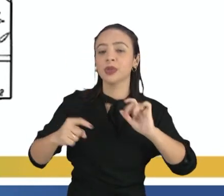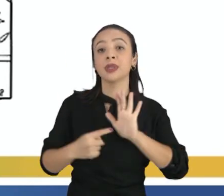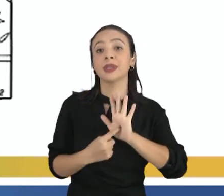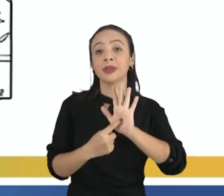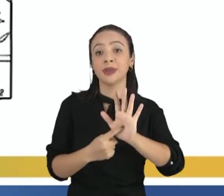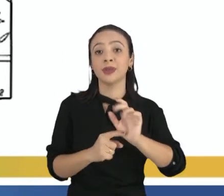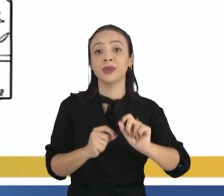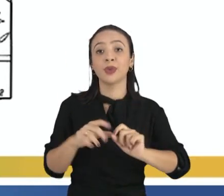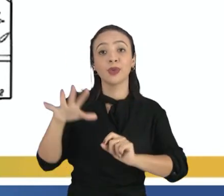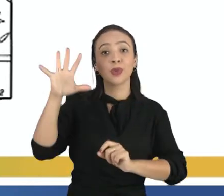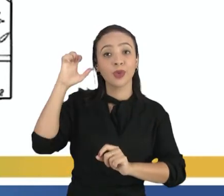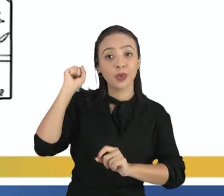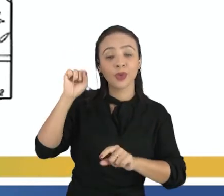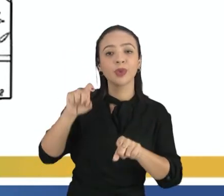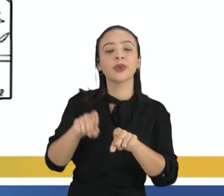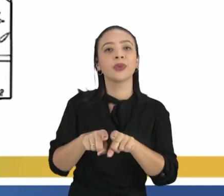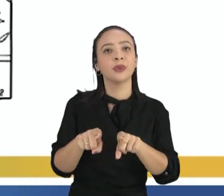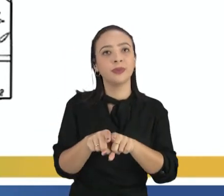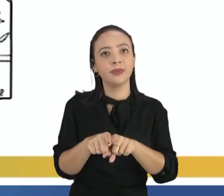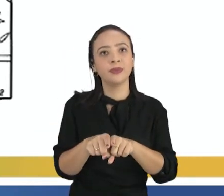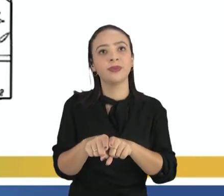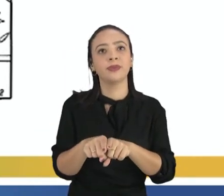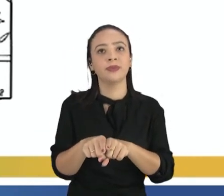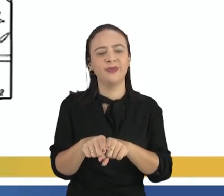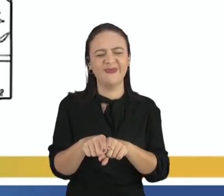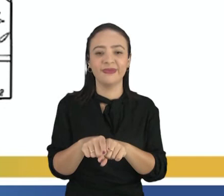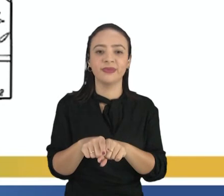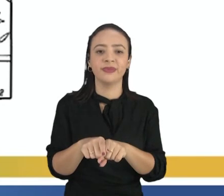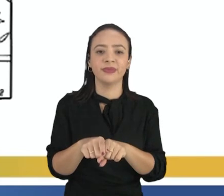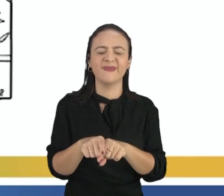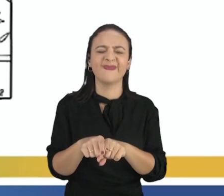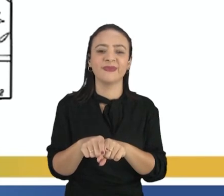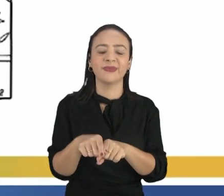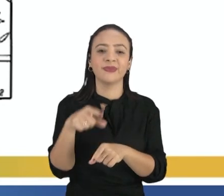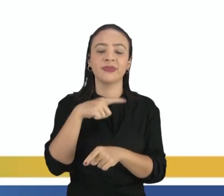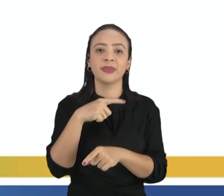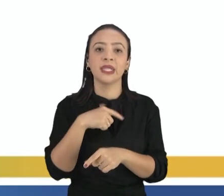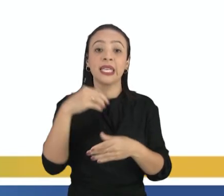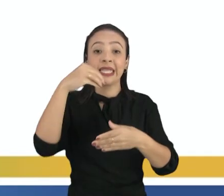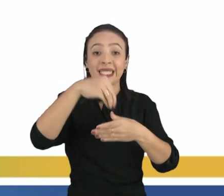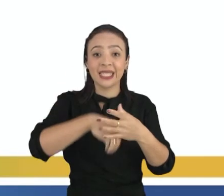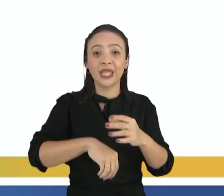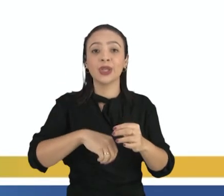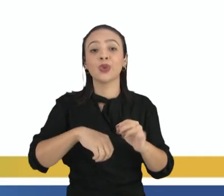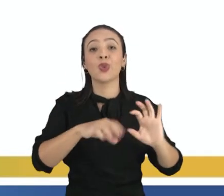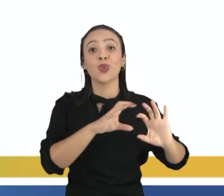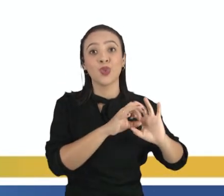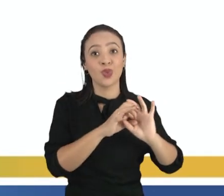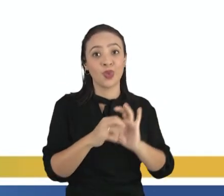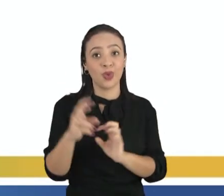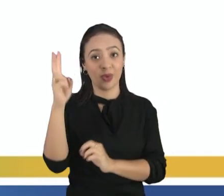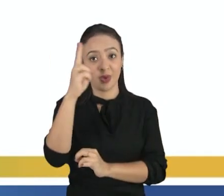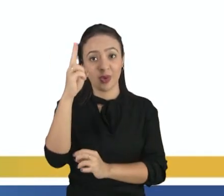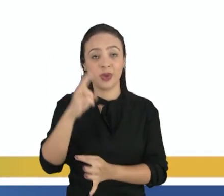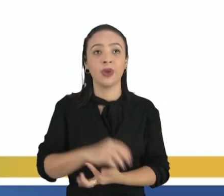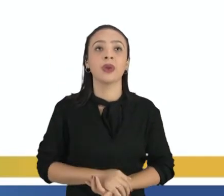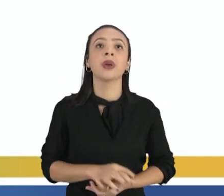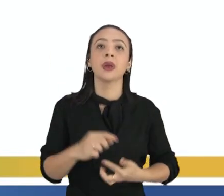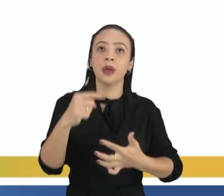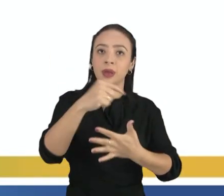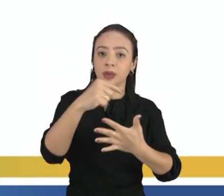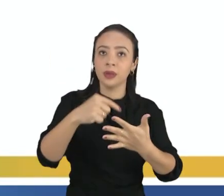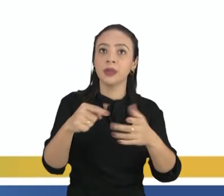indicar os sons, o barulho que algo fez ali dentro daquela história. Outro elemento,